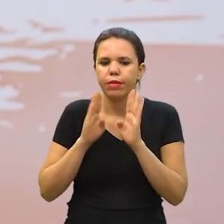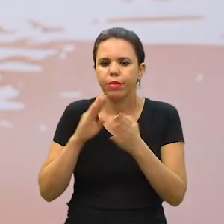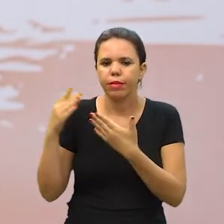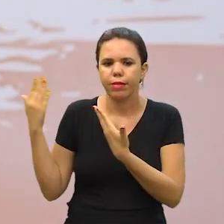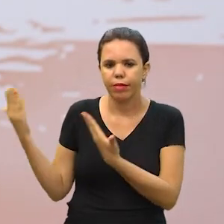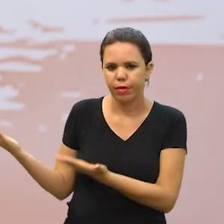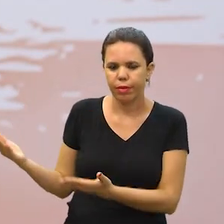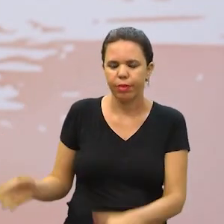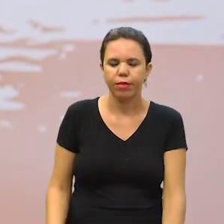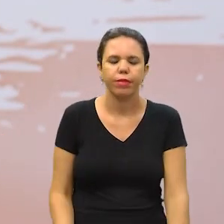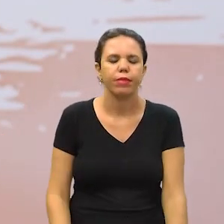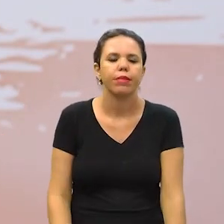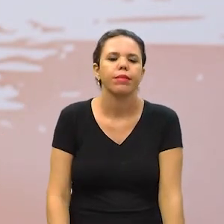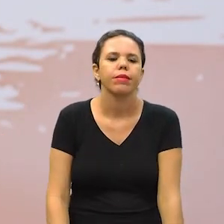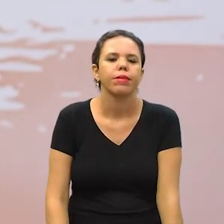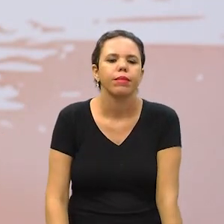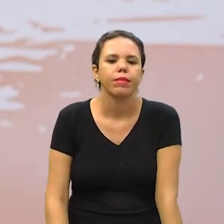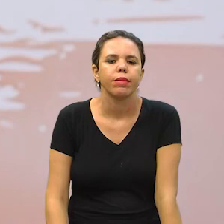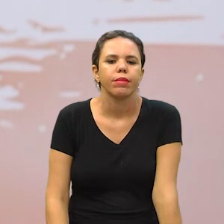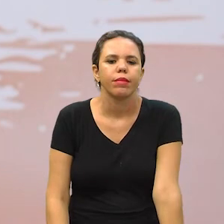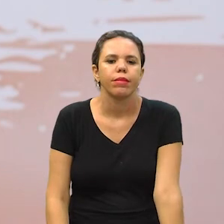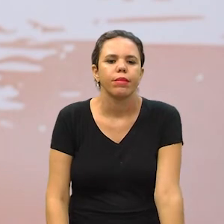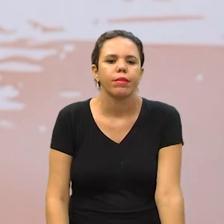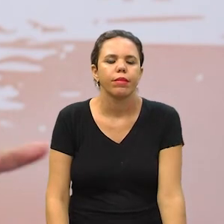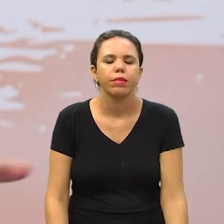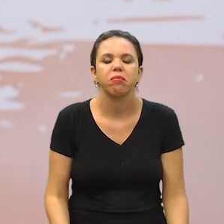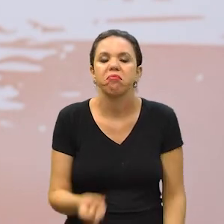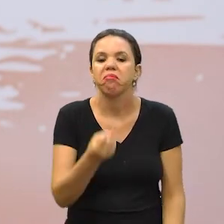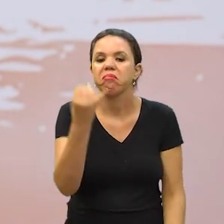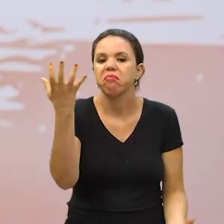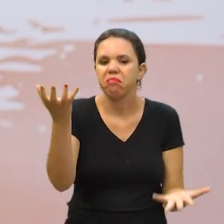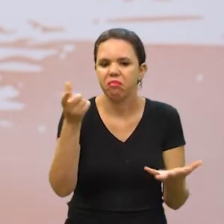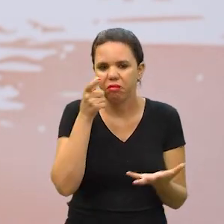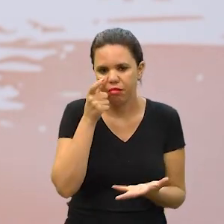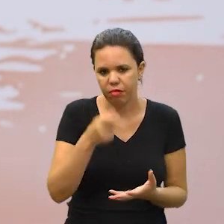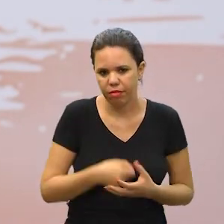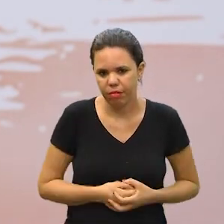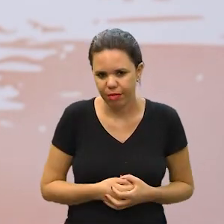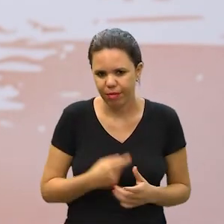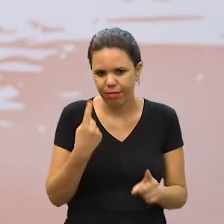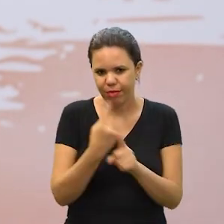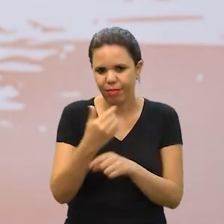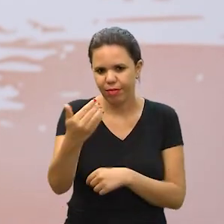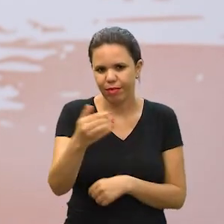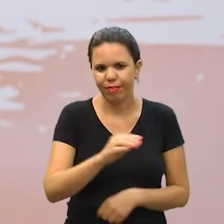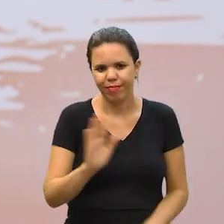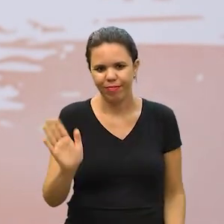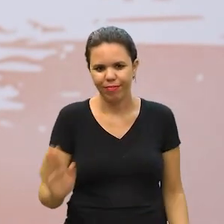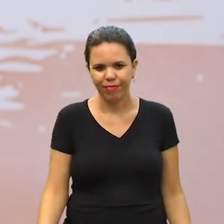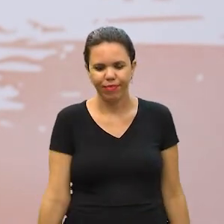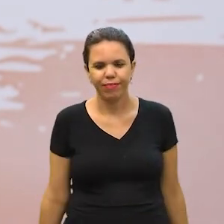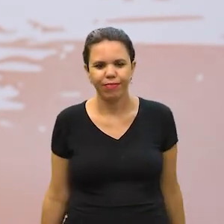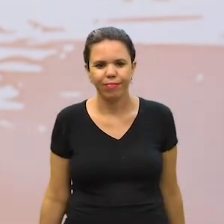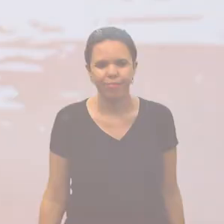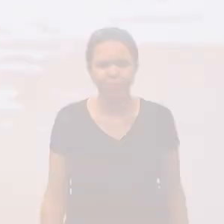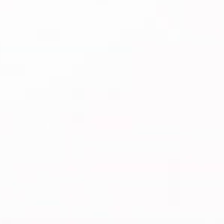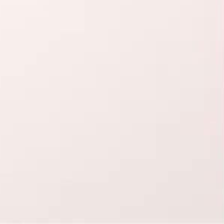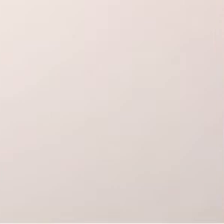Facebook da TV Câmara Campinas e também no YouTube. Pode assistir quantas vezes quiser. E a gente se vê na semana que vem.